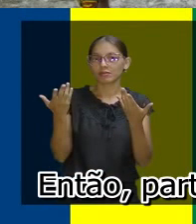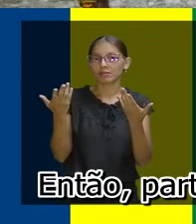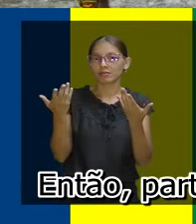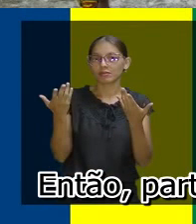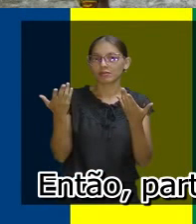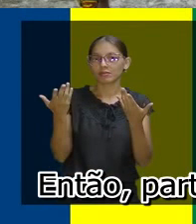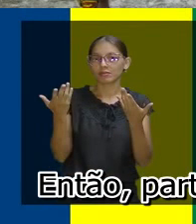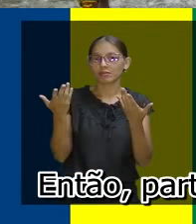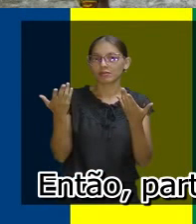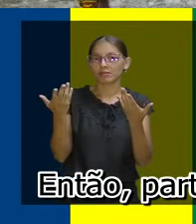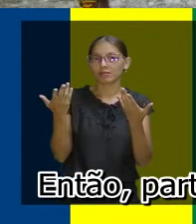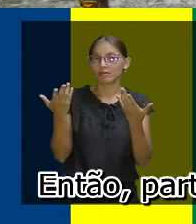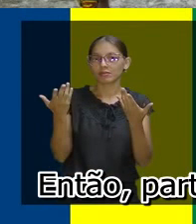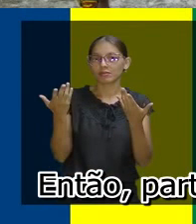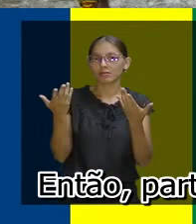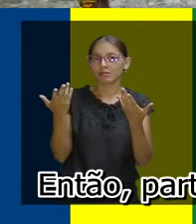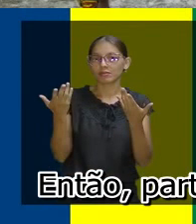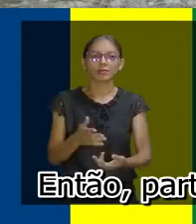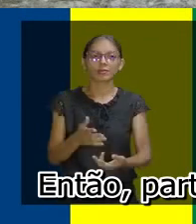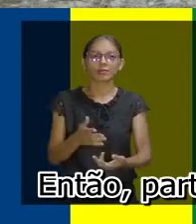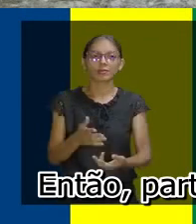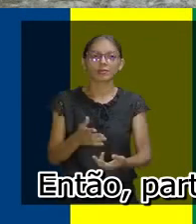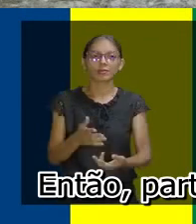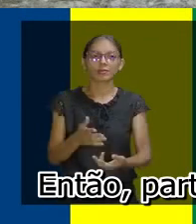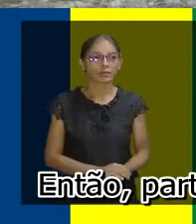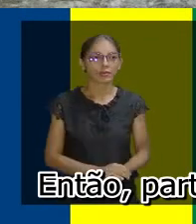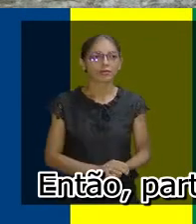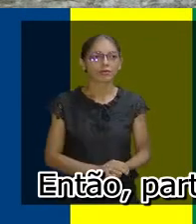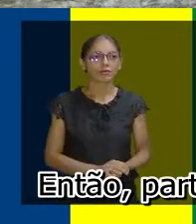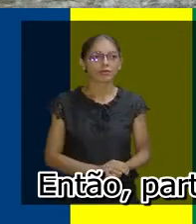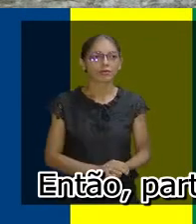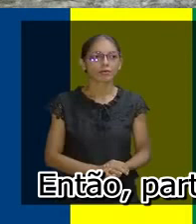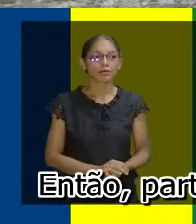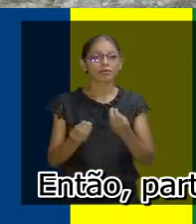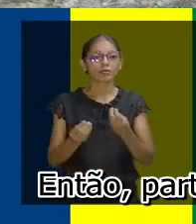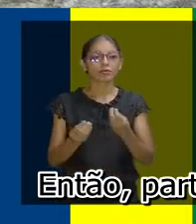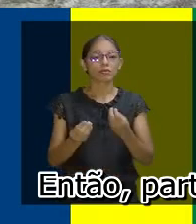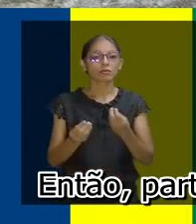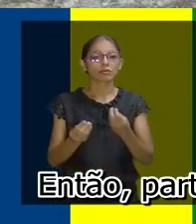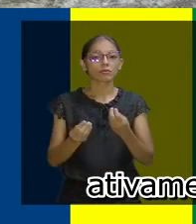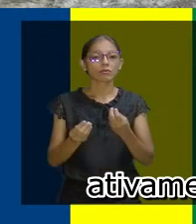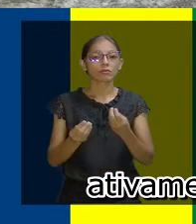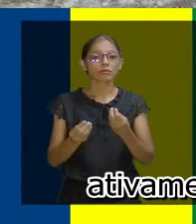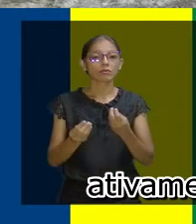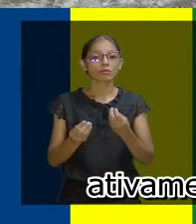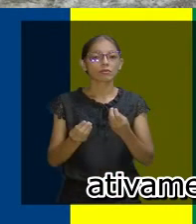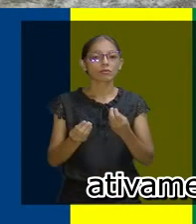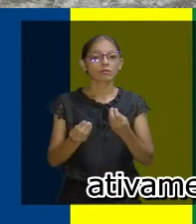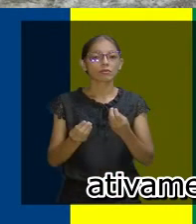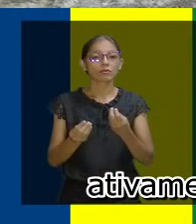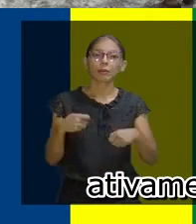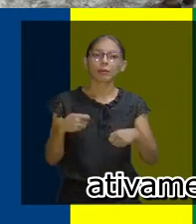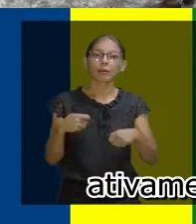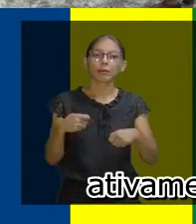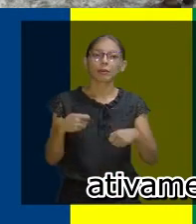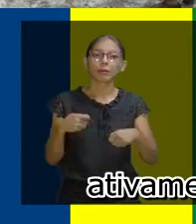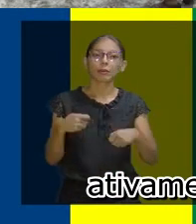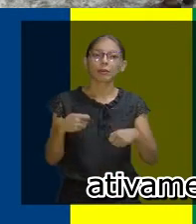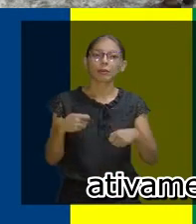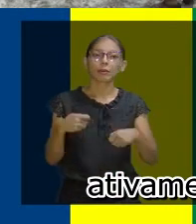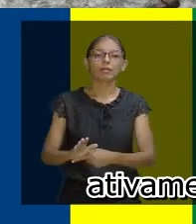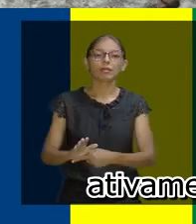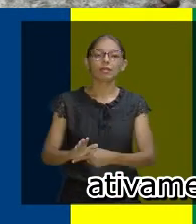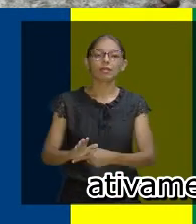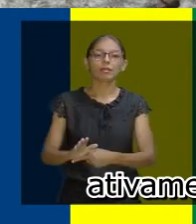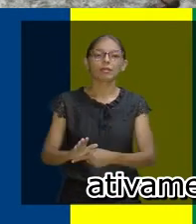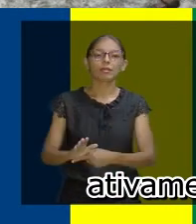Então, partindo do pressuposto de que o Estado não é neutro, ele deve agir ativamente na busca de uma